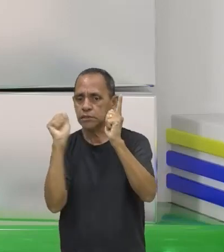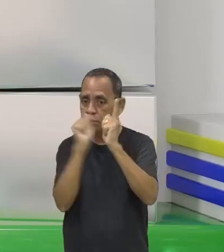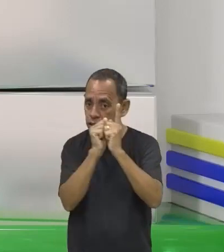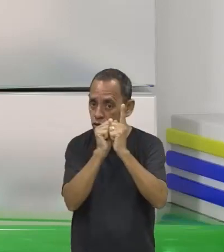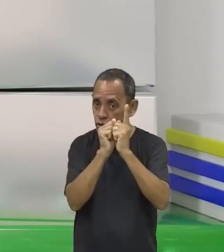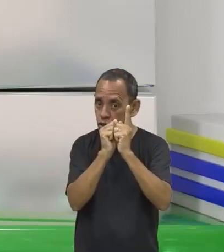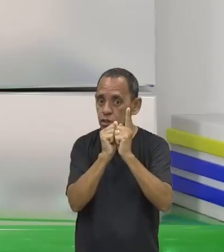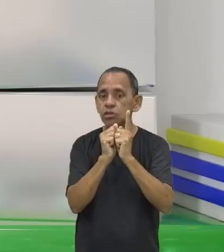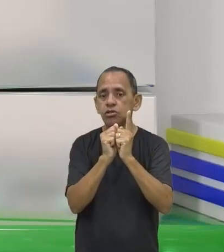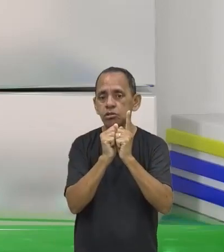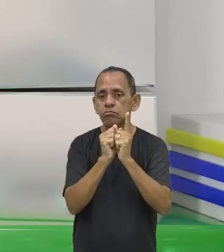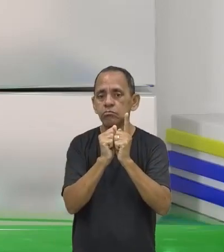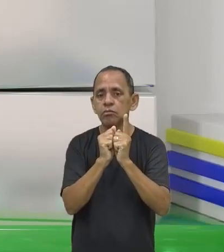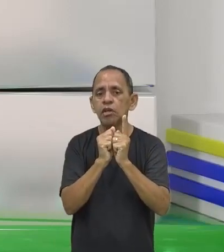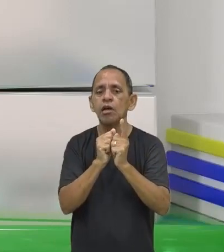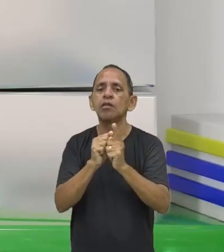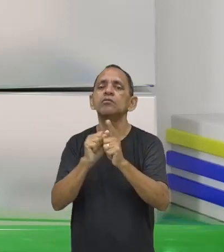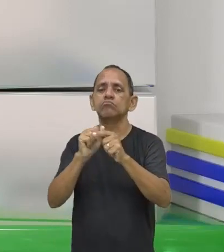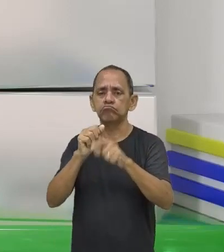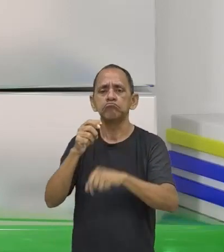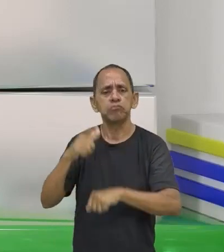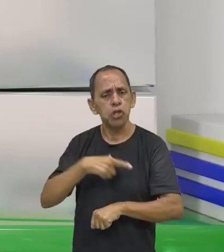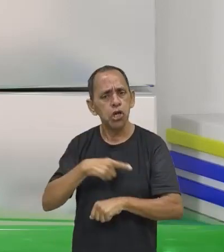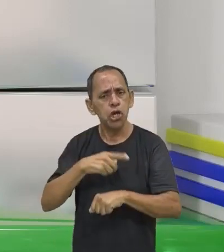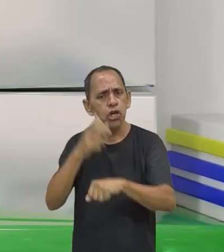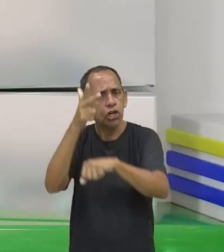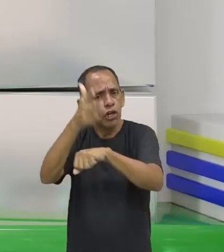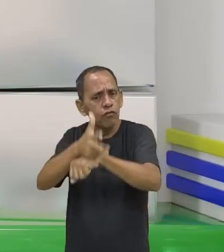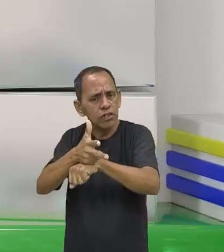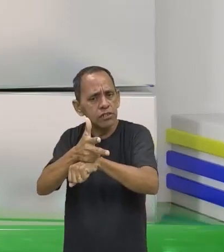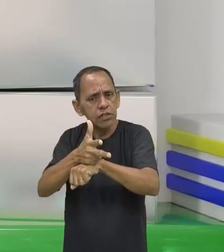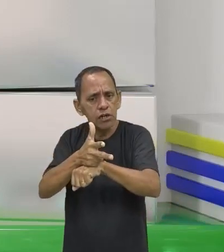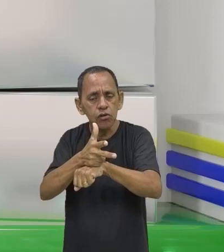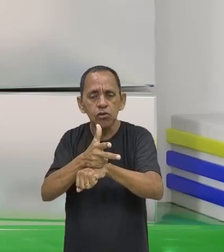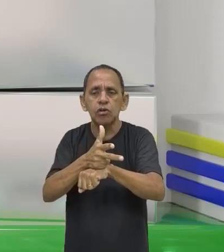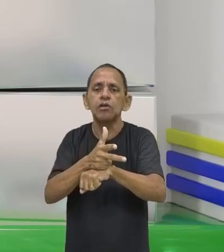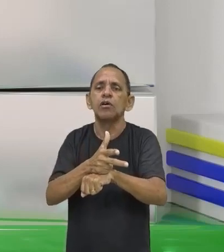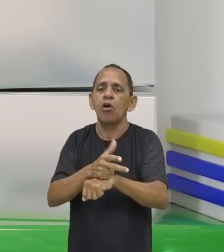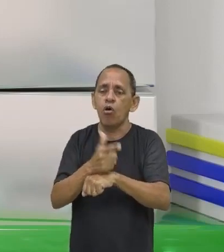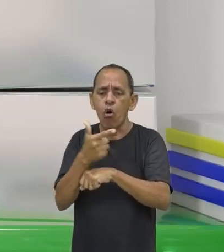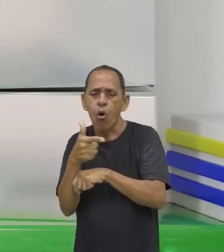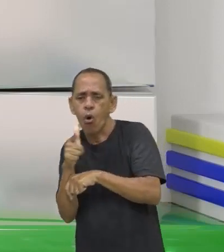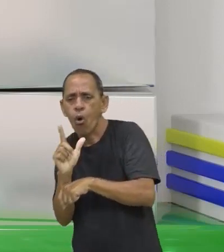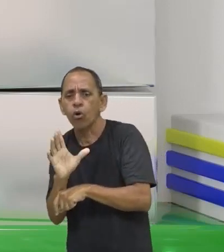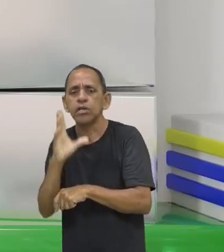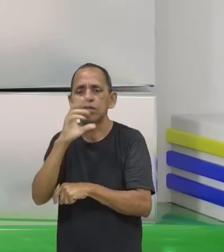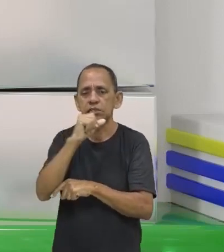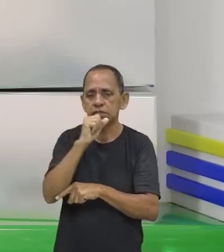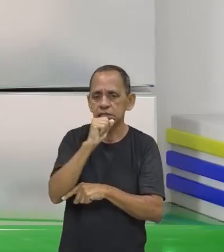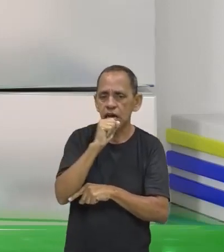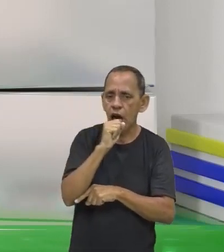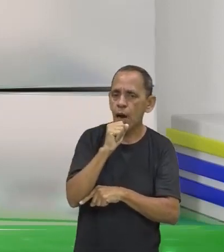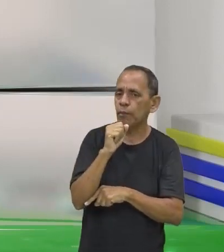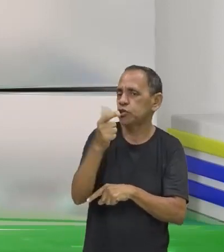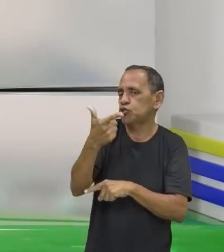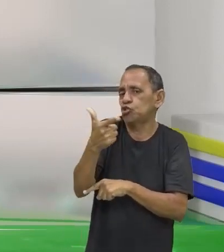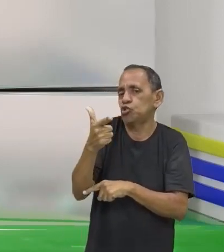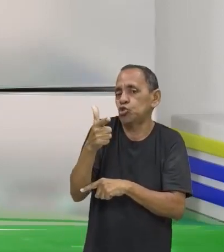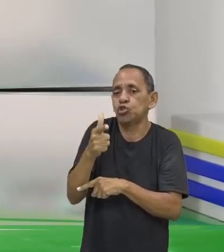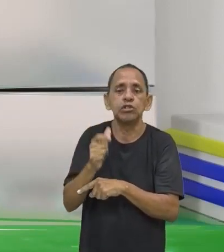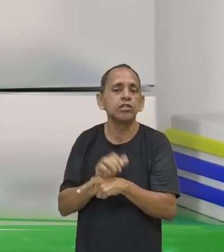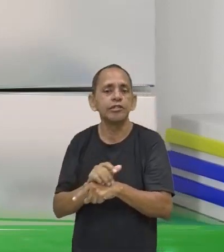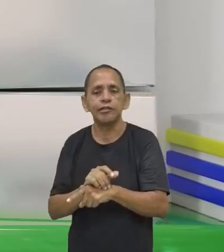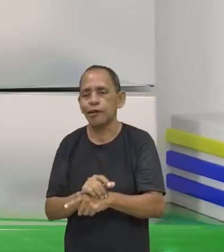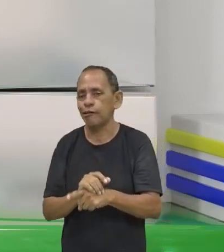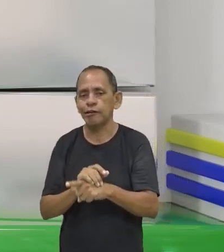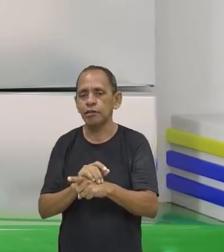são as com transmissão, e as assíncronas, que são sábados letivos sem transmissão, mas o professor